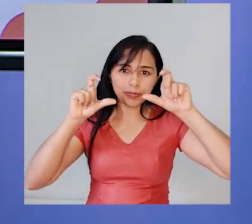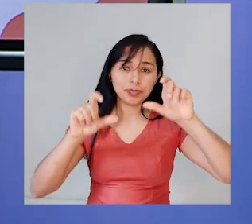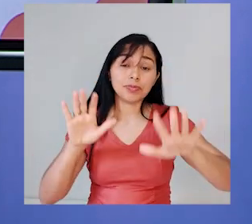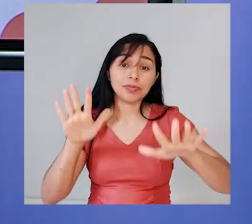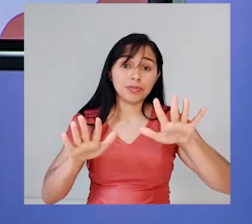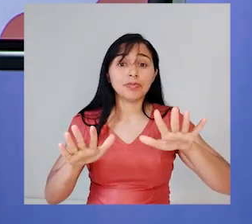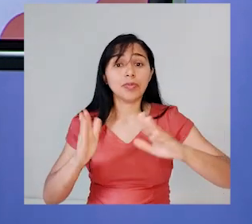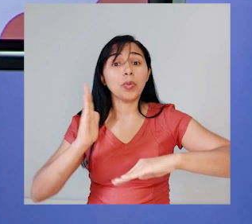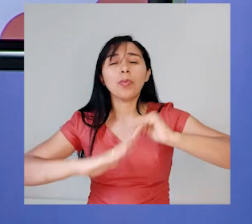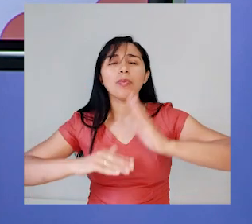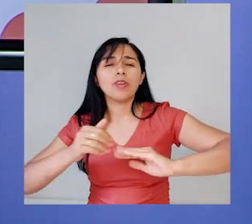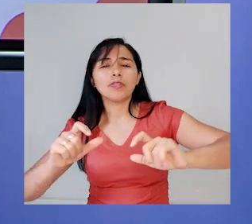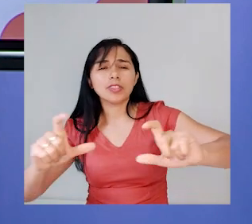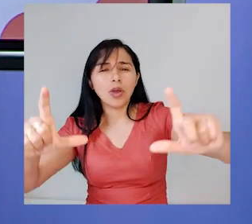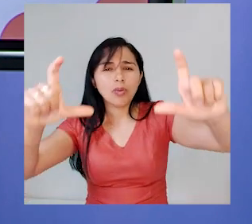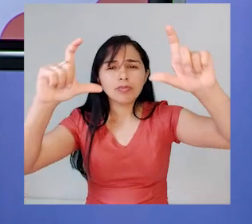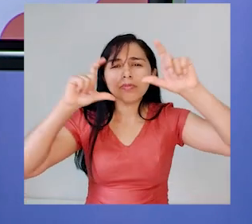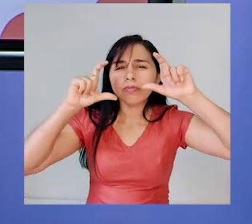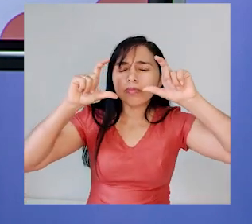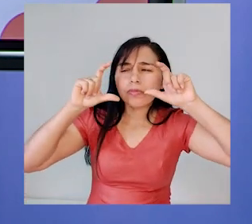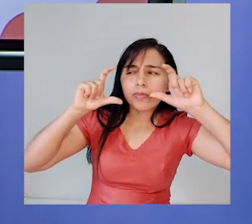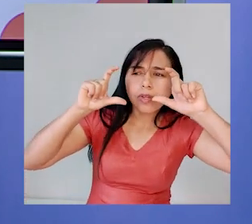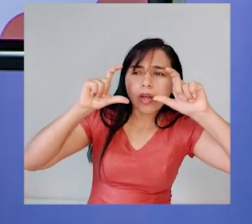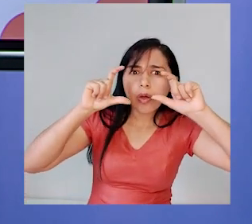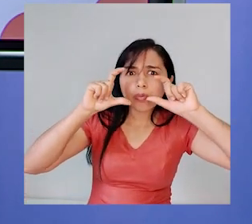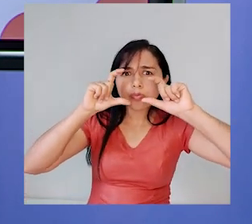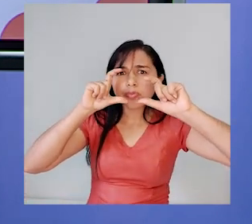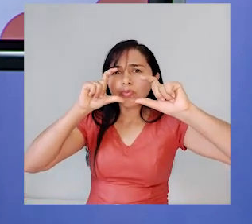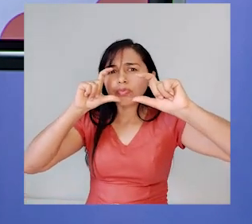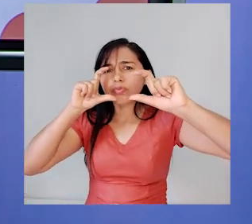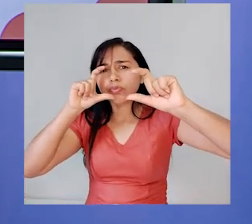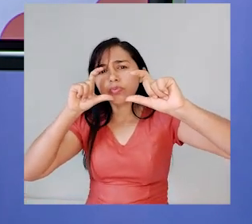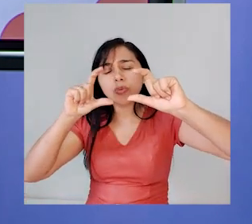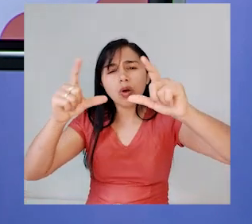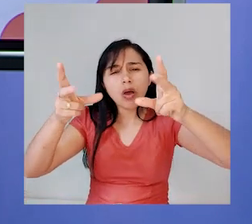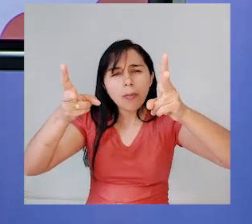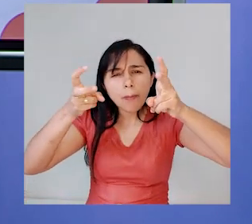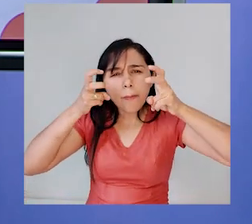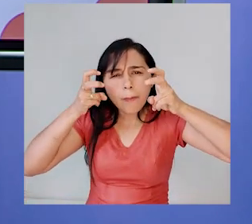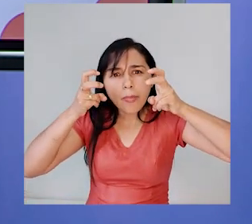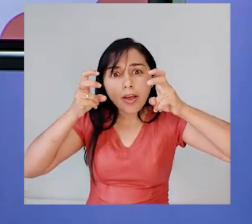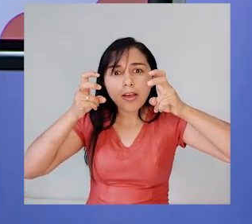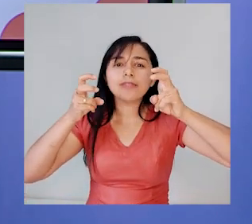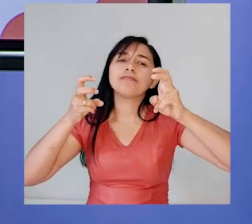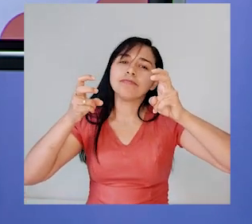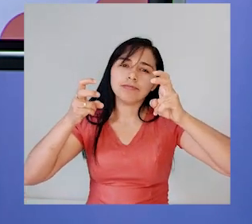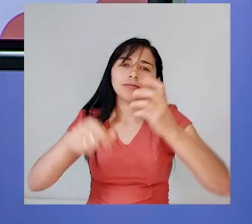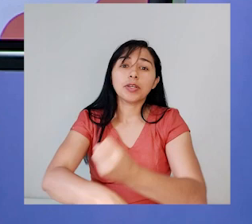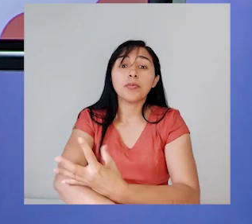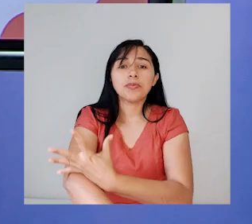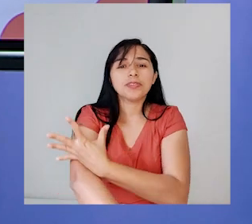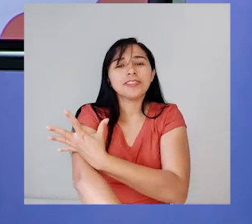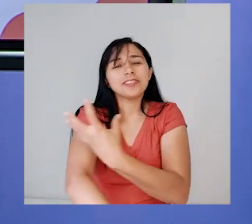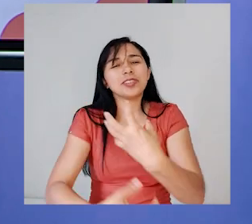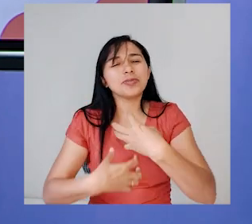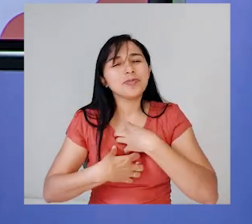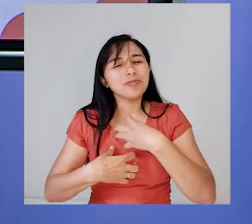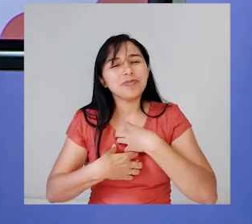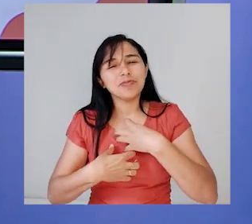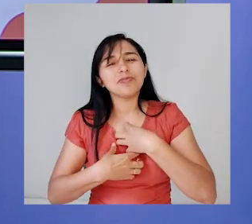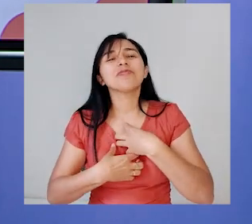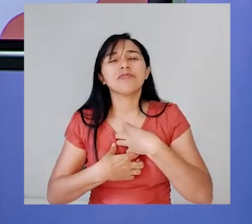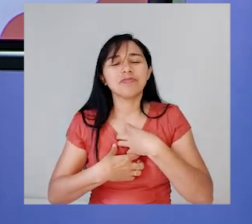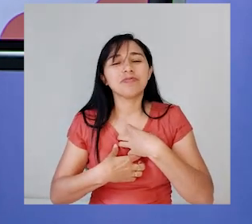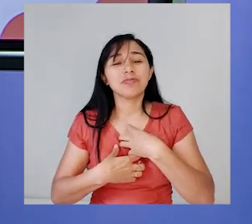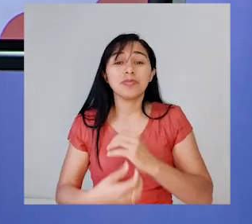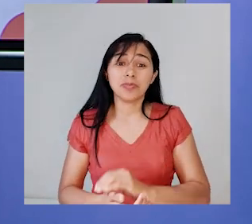um enquadramento, ele pode captar, ele pode despertar emoções, sentimentos, sensações. Então,